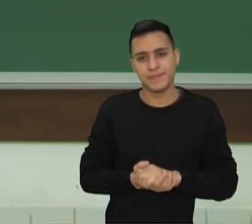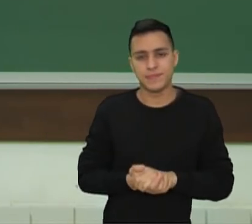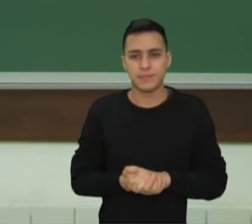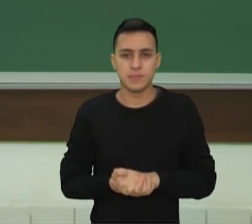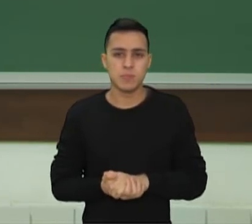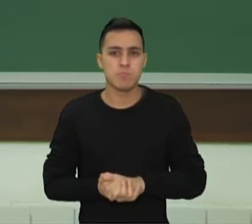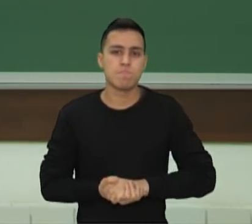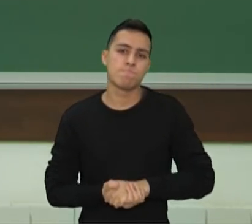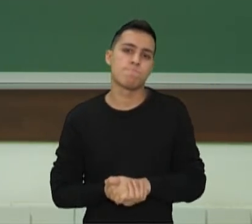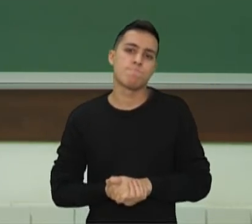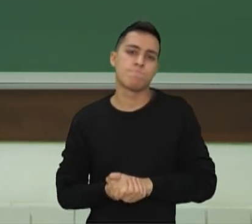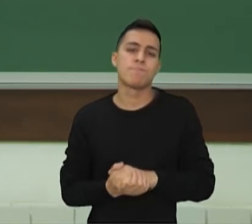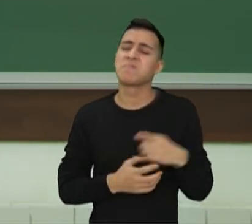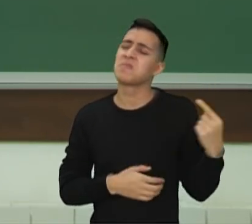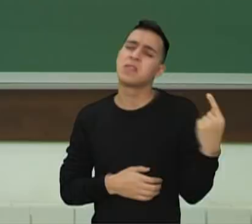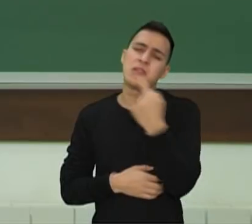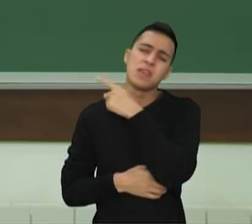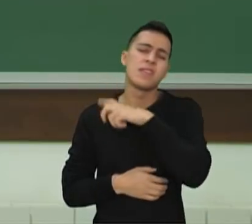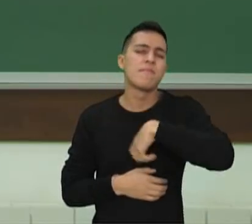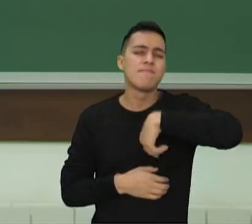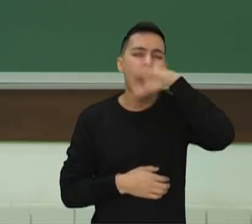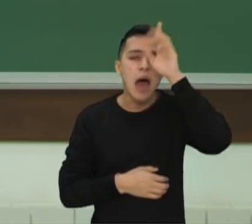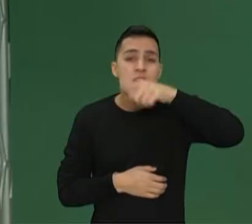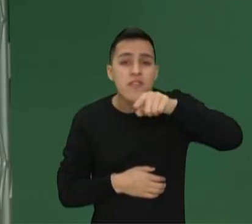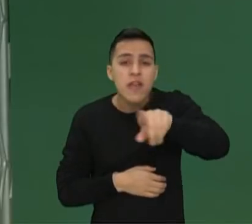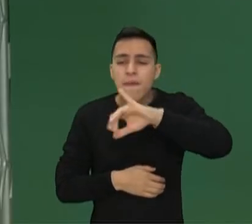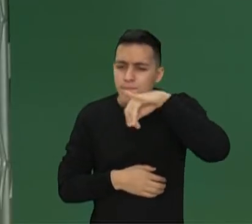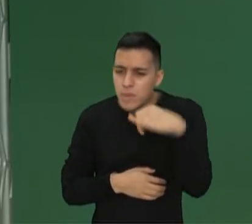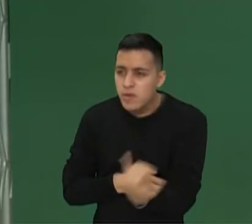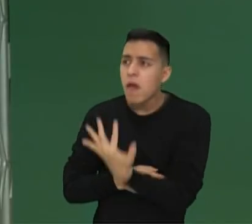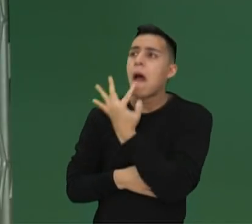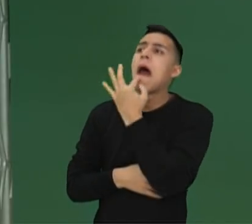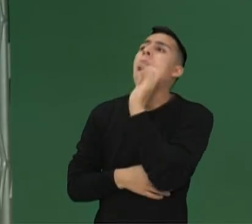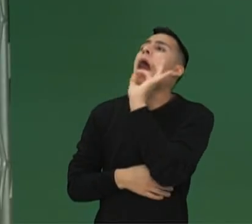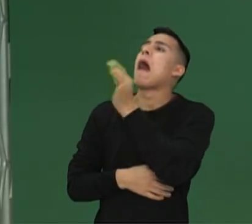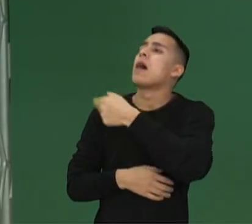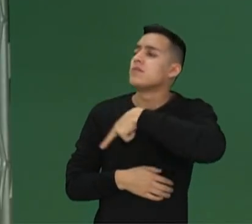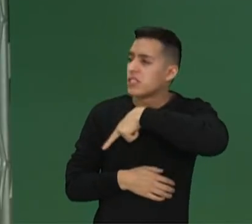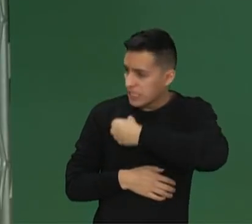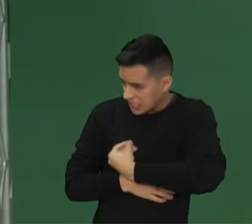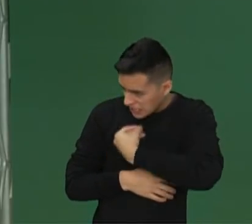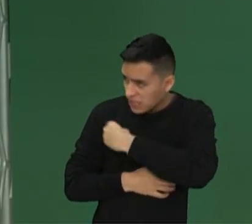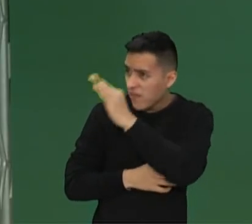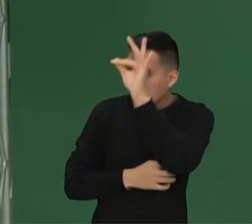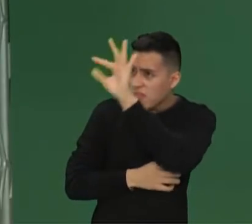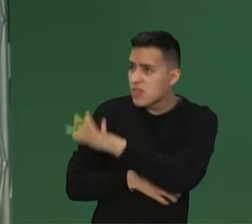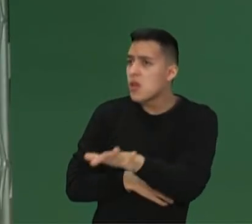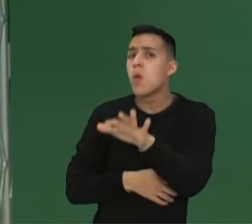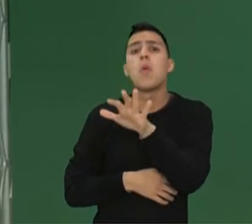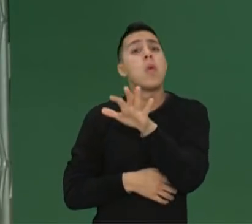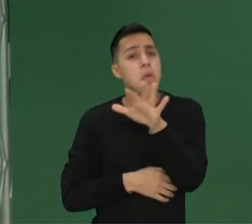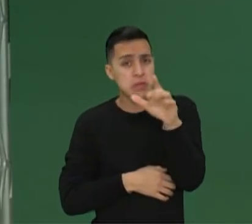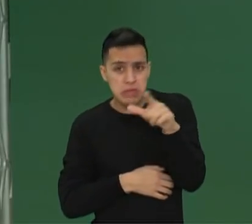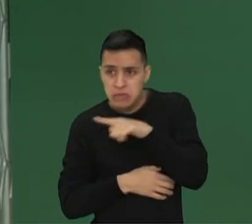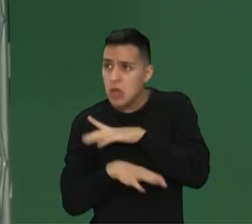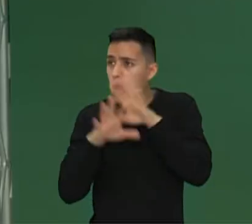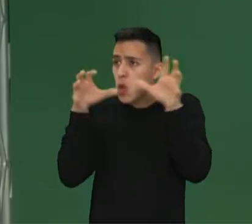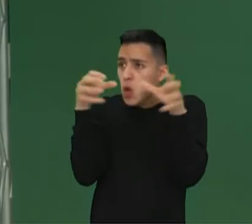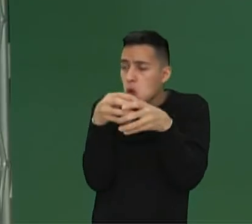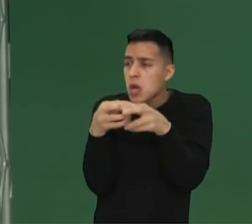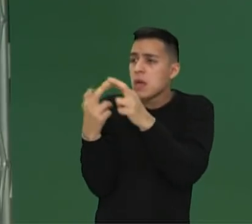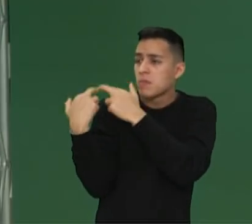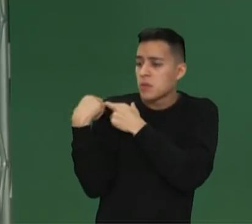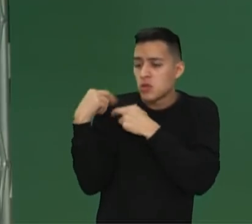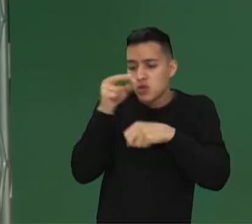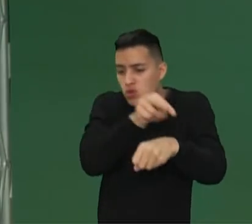sem exceções. Então isso aqui é mais para você saber que tem uma federação, para você saber que Existe um órgão que cuida das regras do xadrez, assim